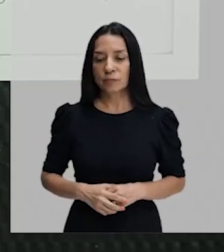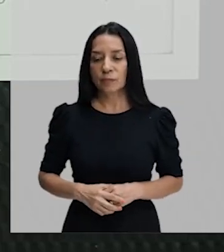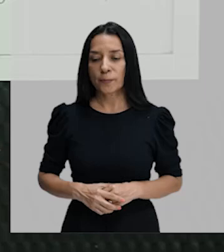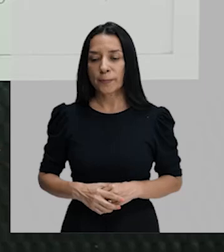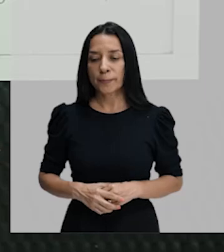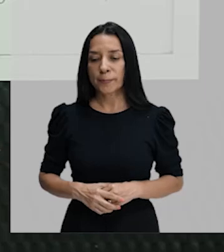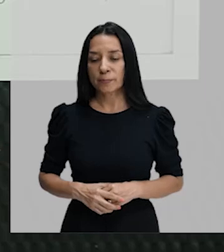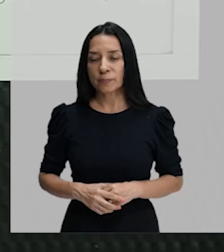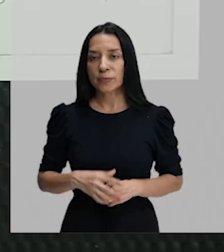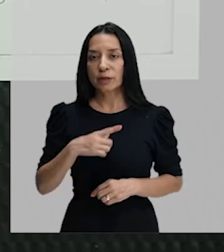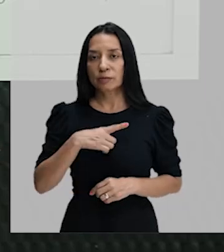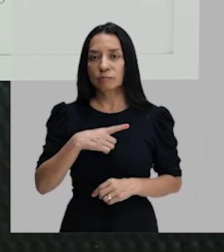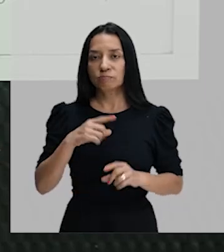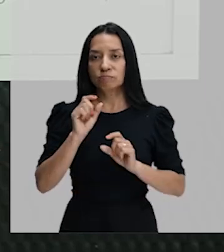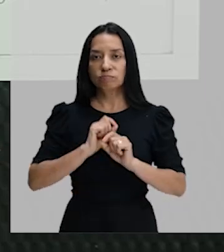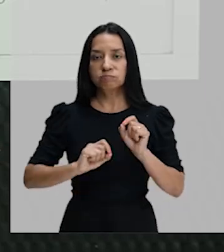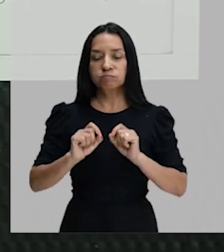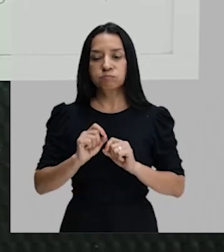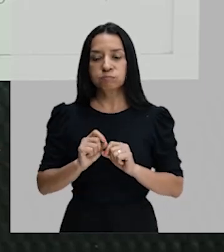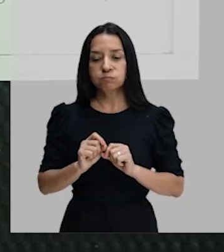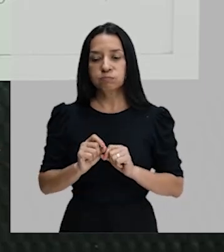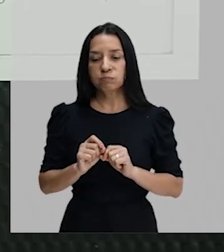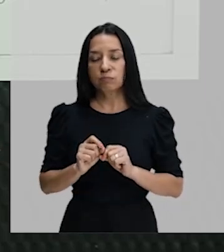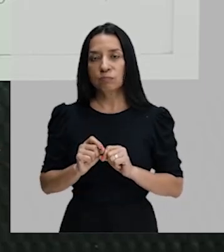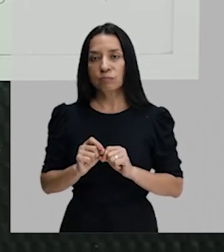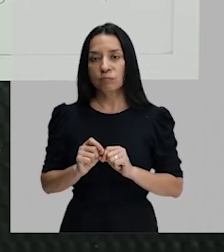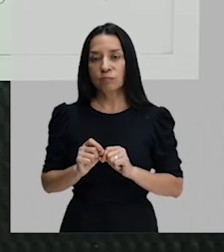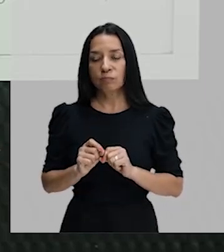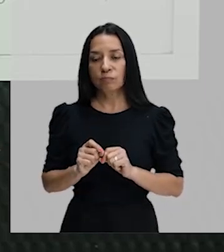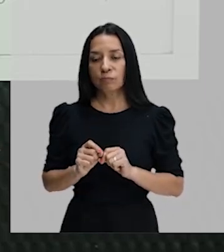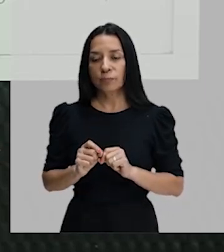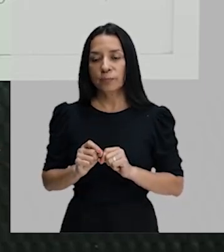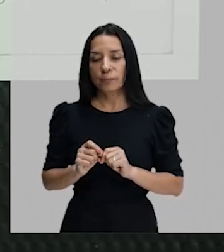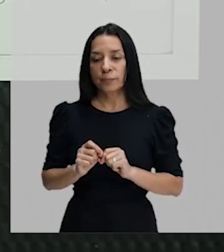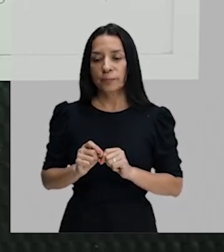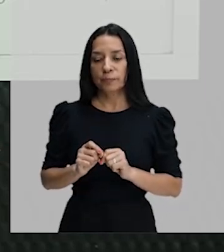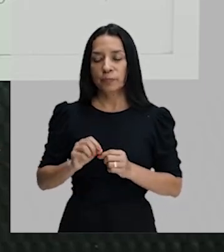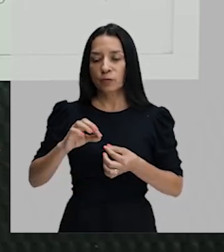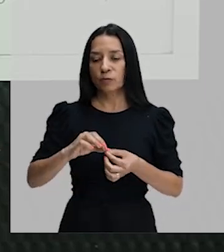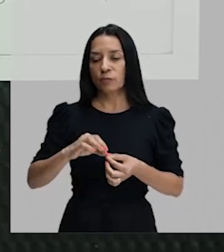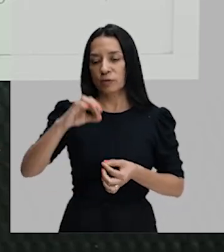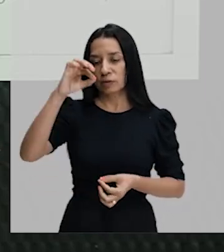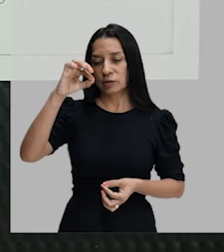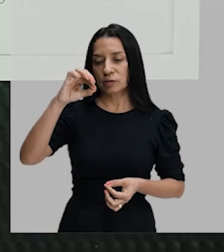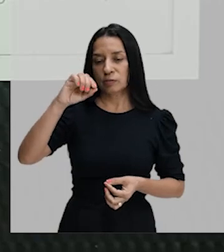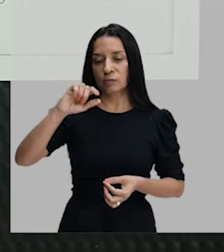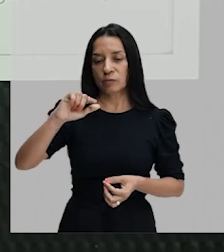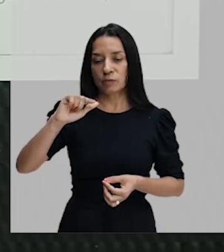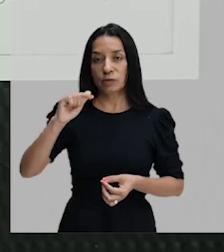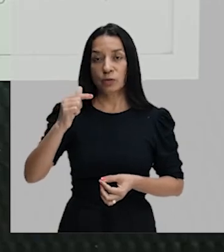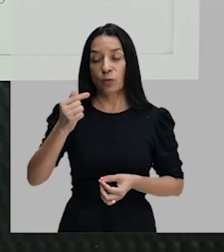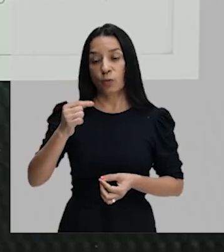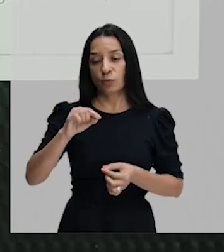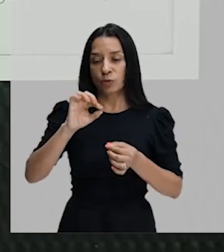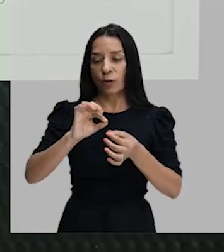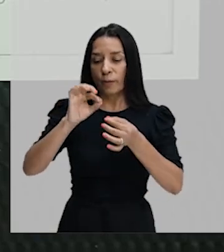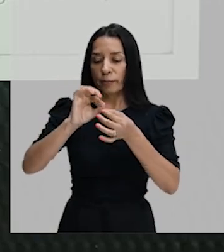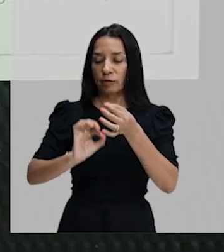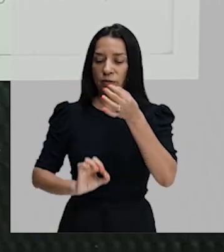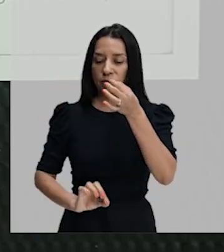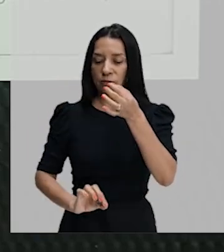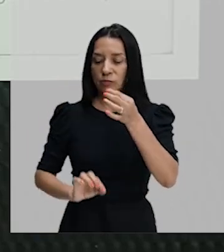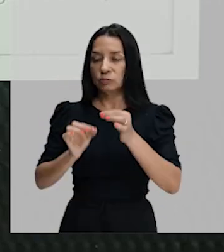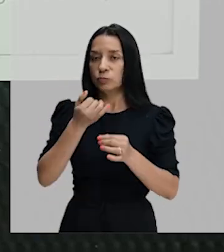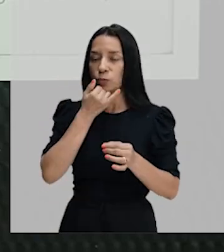Certo? Então, nós temos aqui, ó, um para cima e o outro para baixo. Quer dizer, um na vertical e o outro